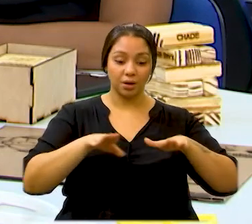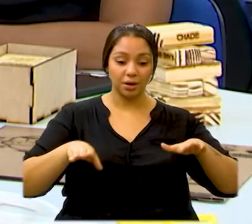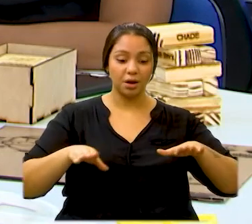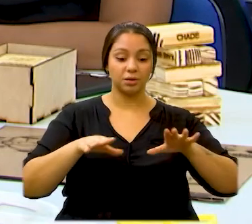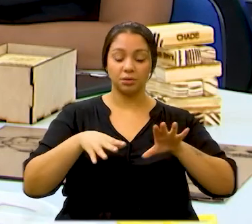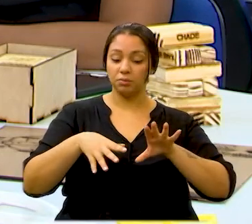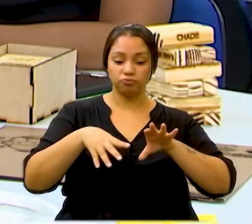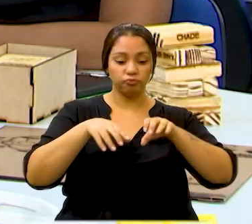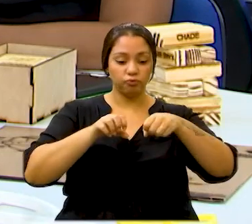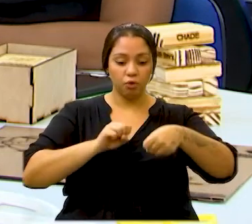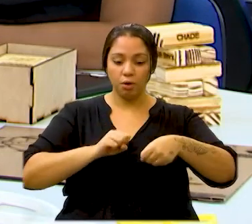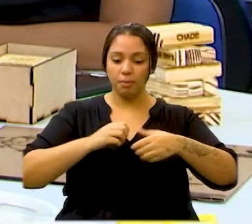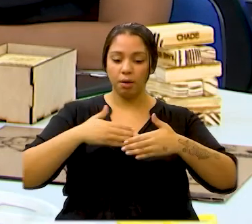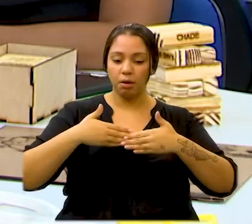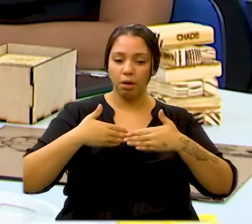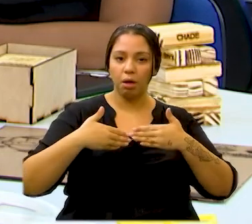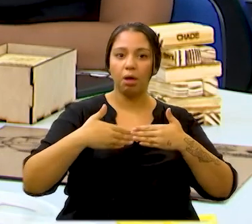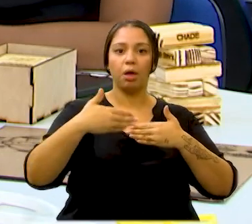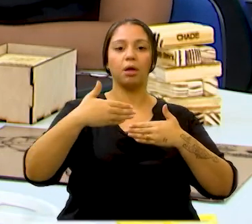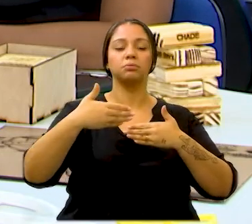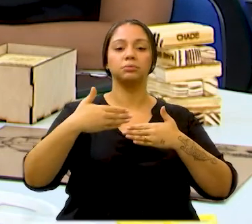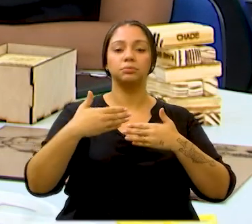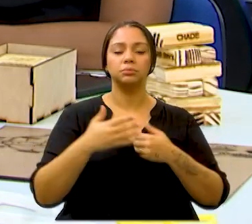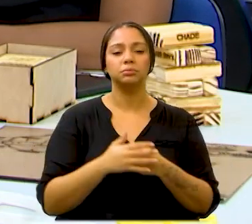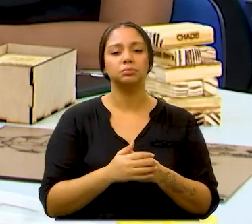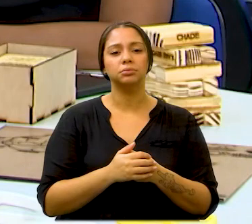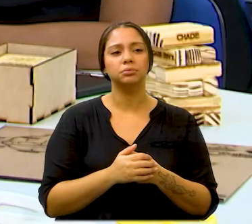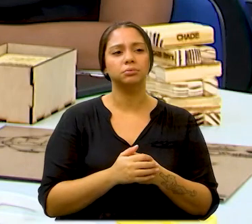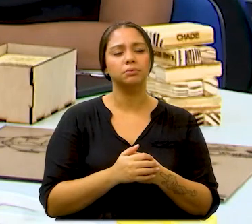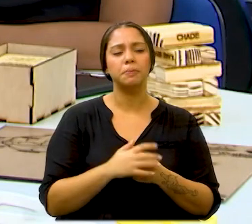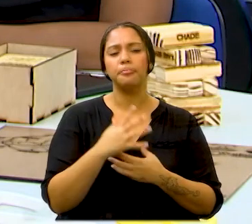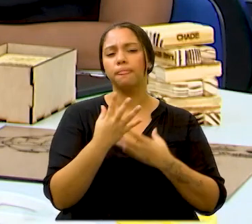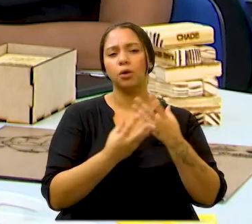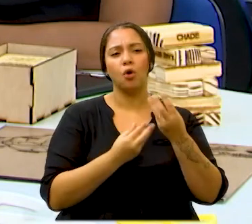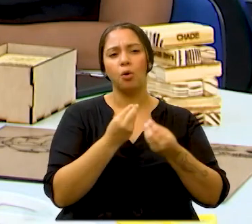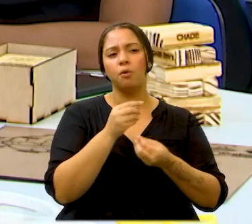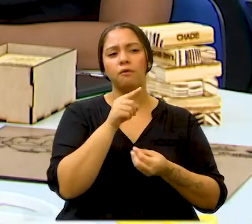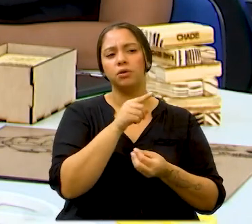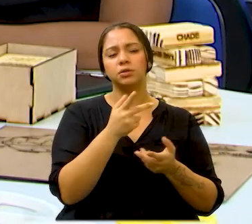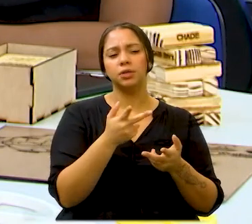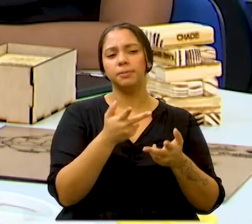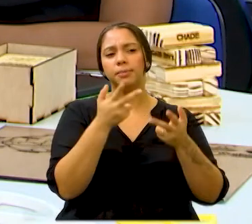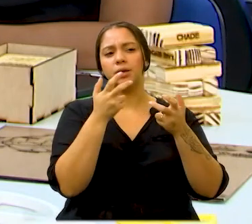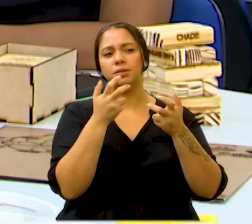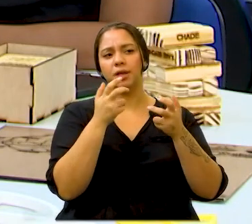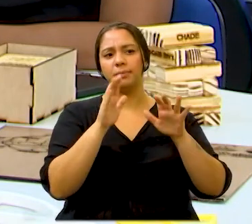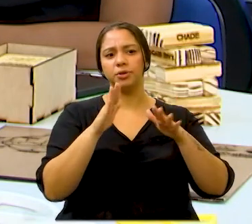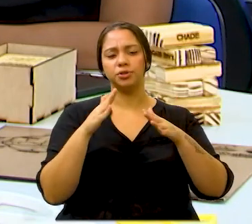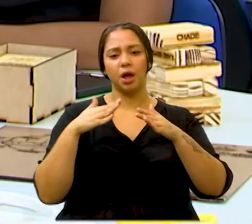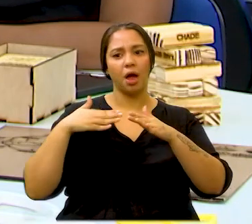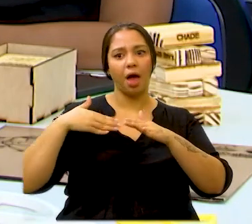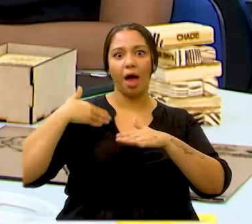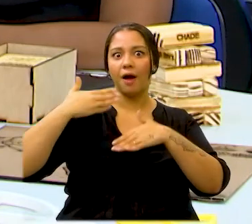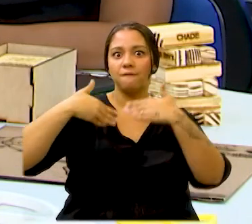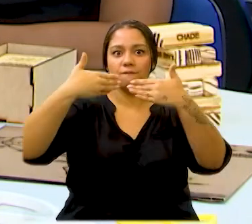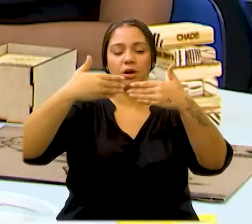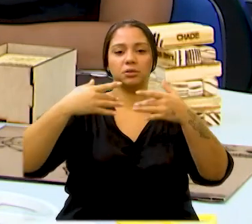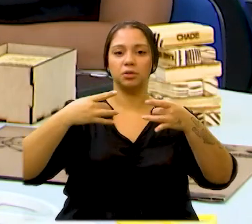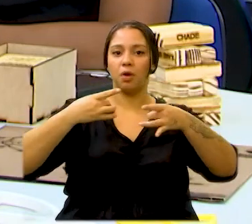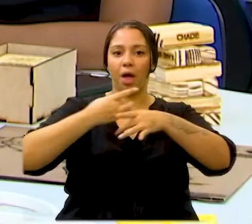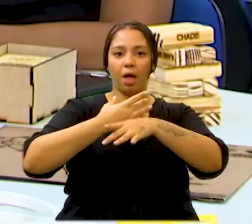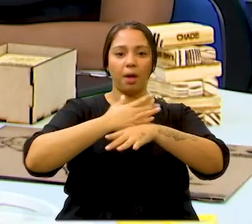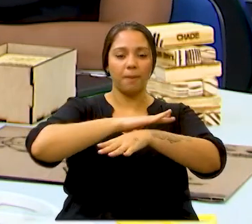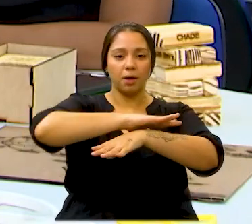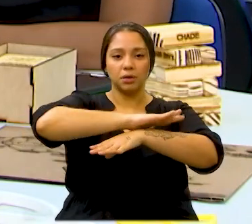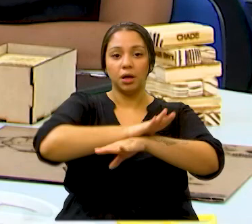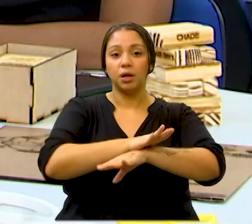a criança está se formando, não é, e tudo mais, como que a senhora vê esse avanço no